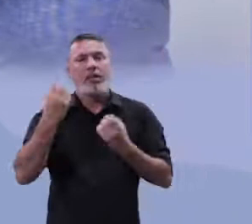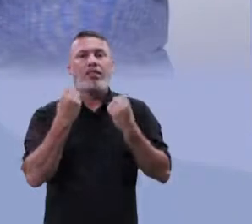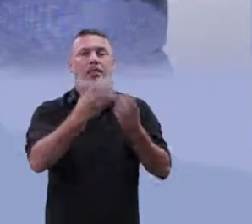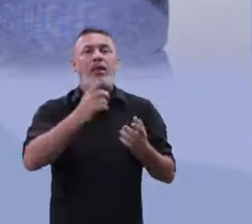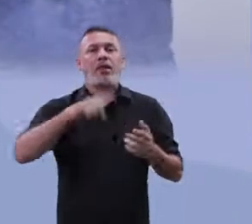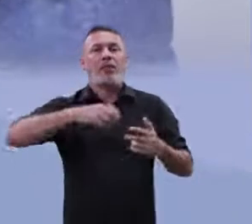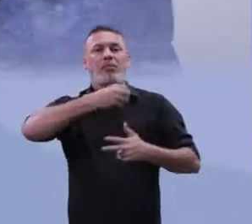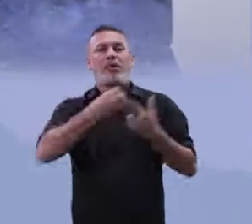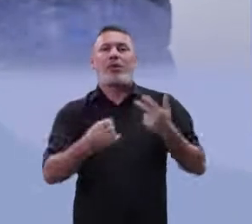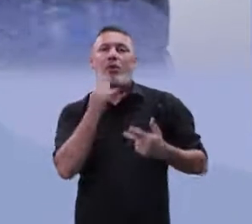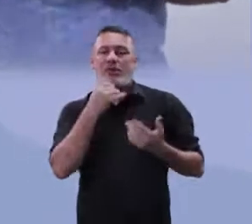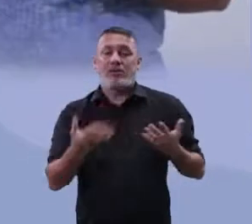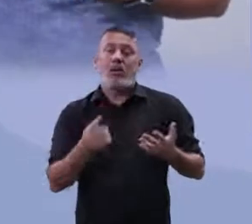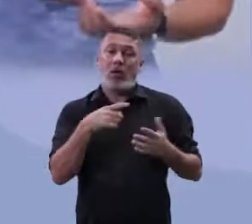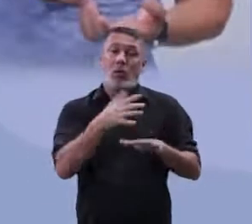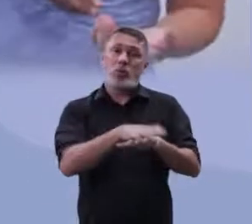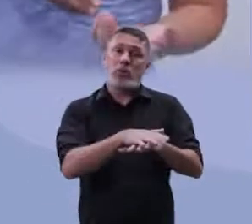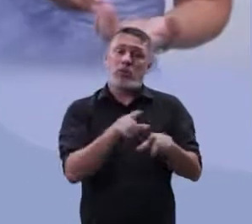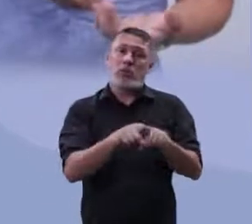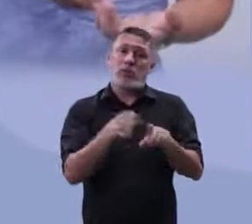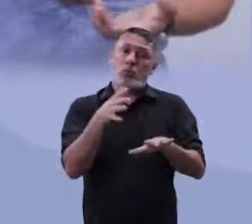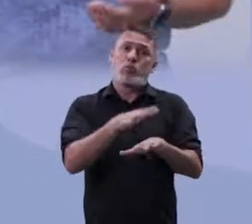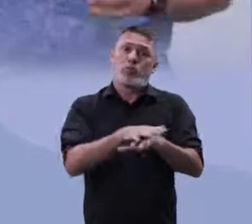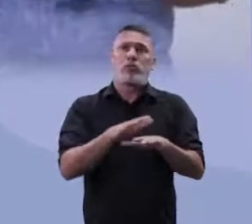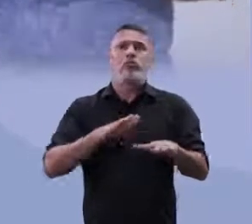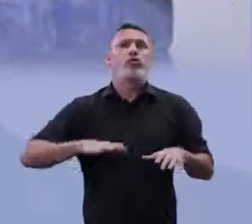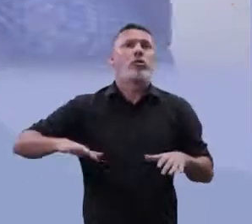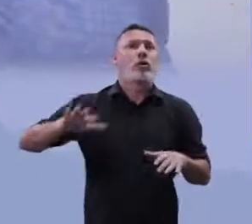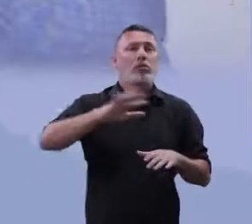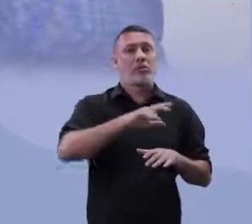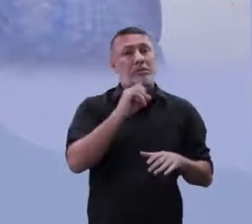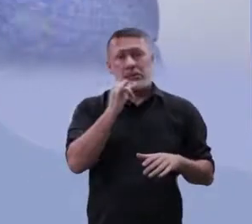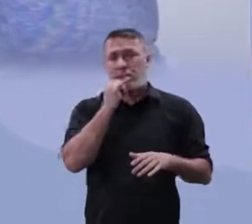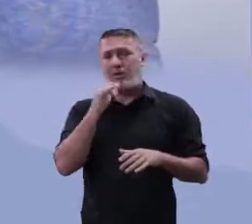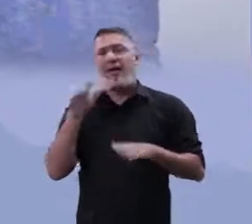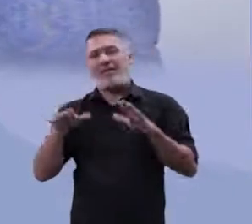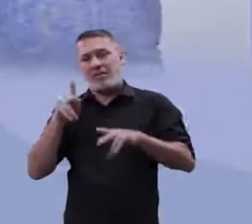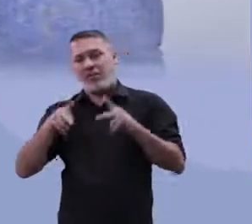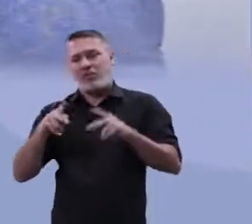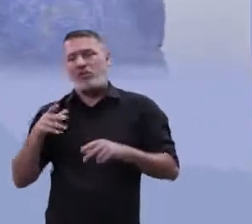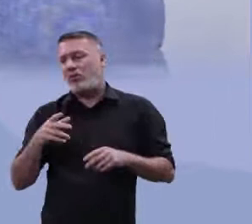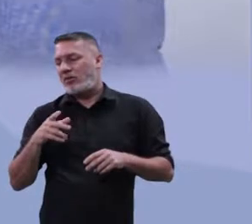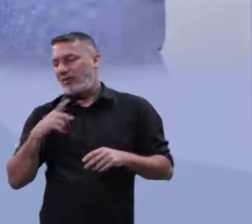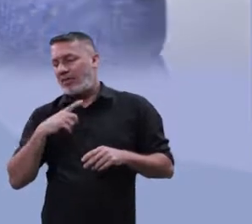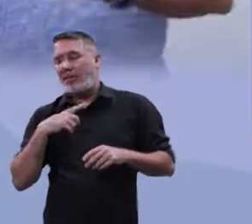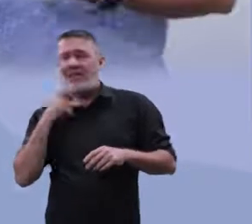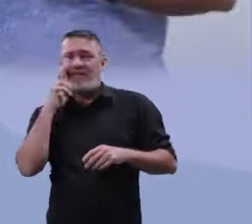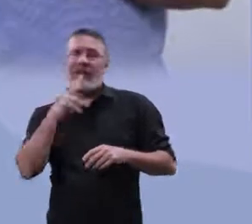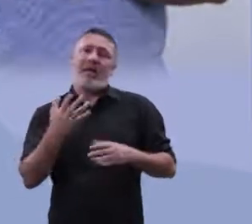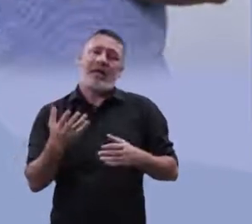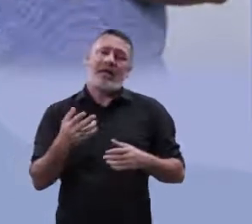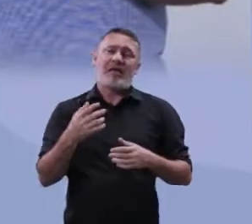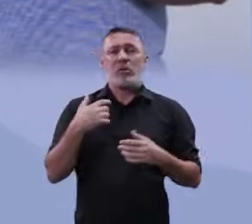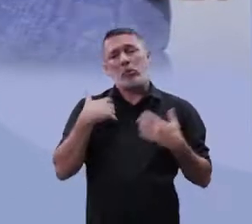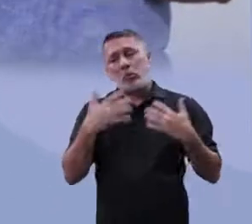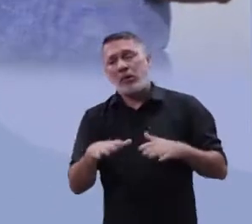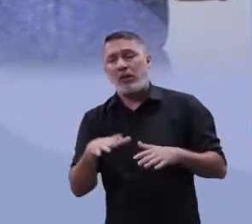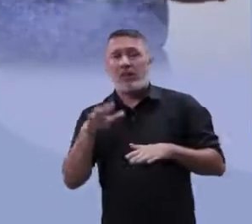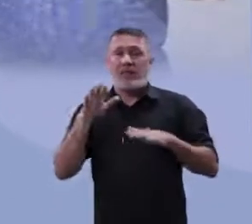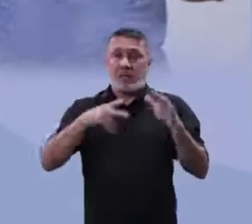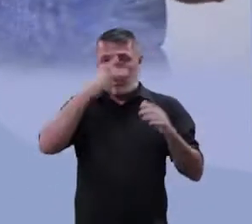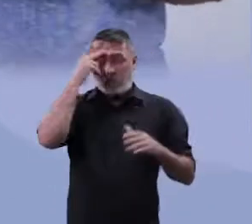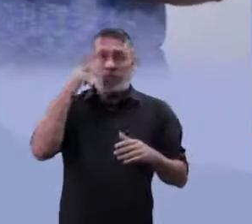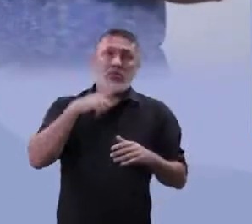pré-ENEM. Então, é um processo também de inclusão. Poderia acontecer um bloqueio por parte dos professores que estão gravando ou por parte dos alunos que estão